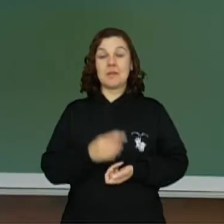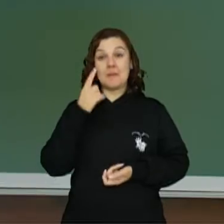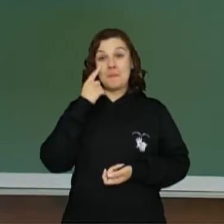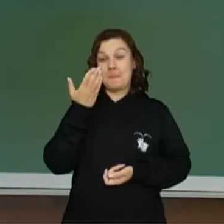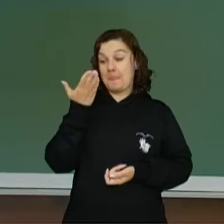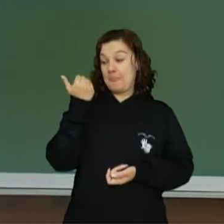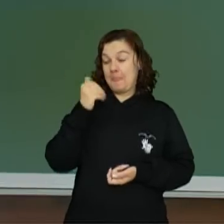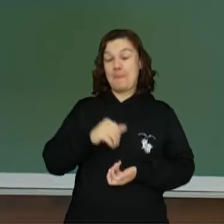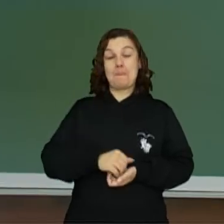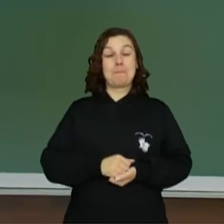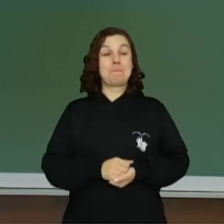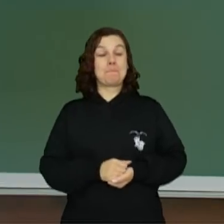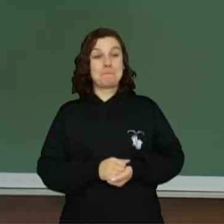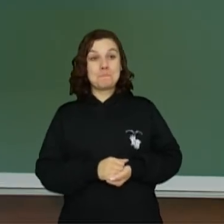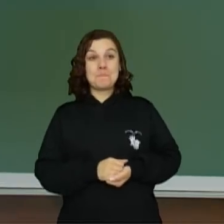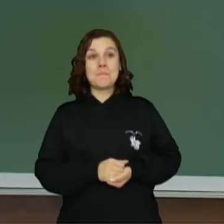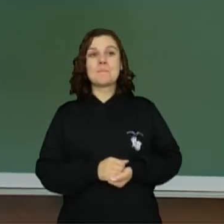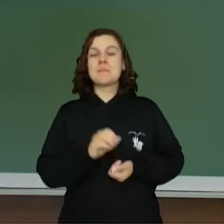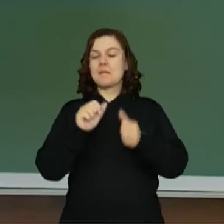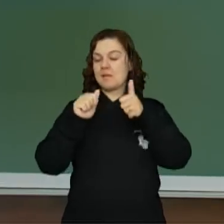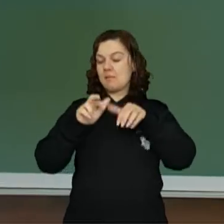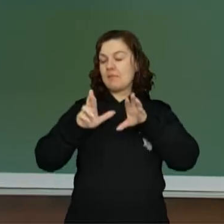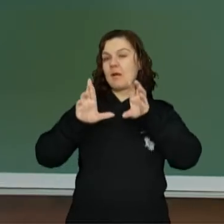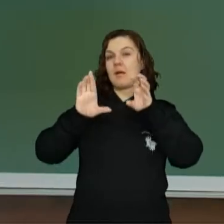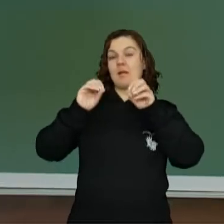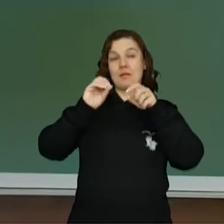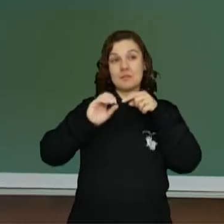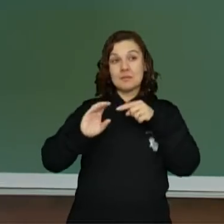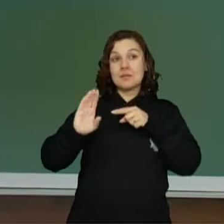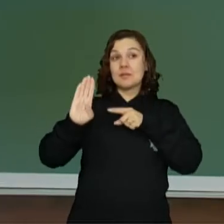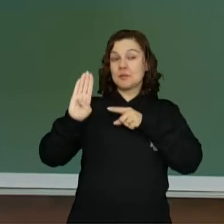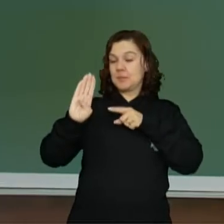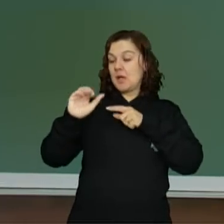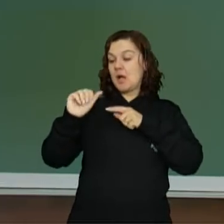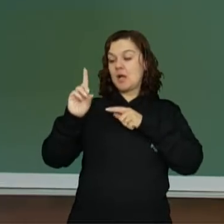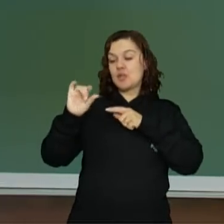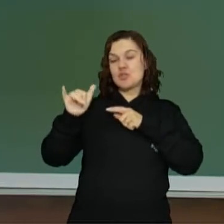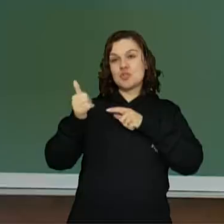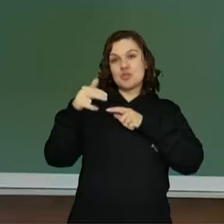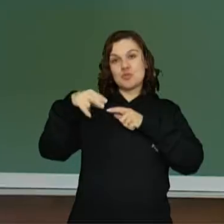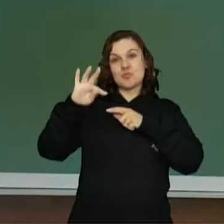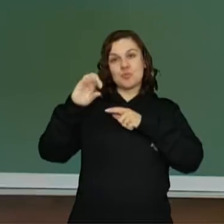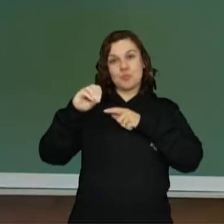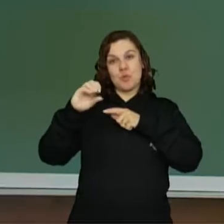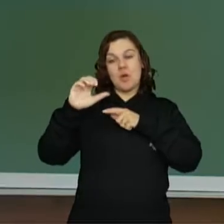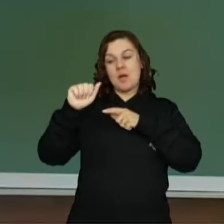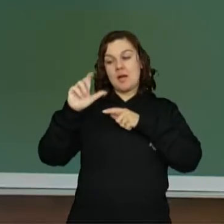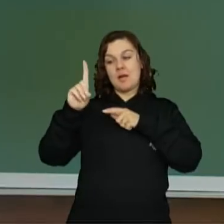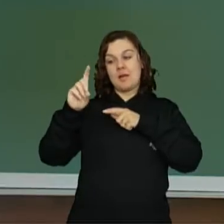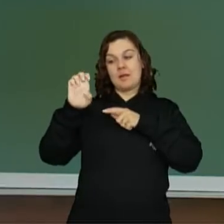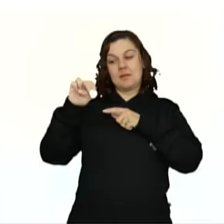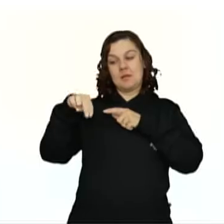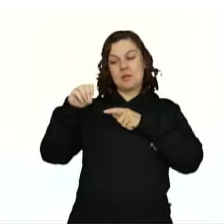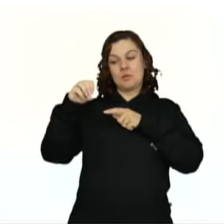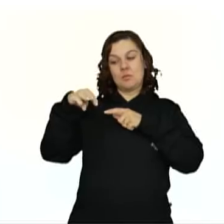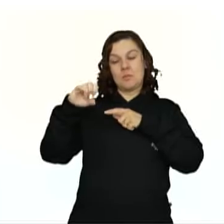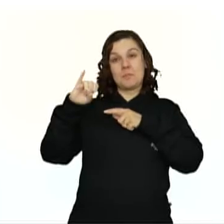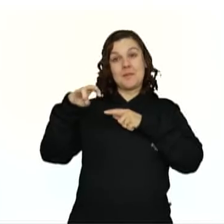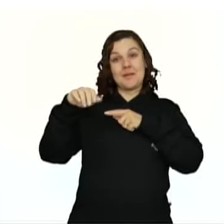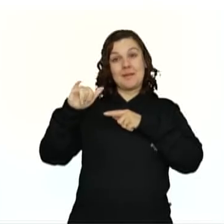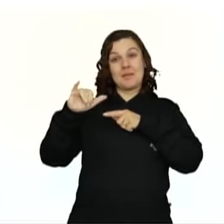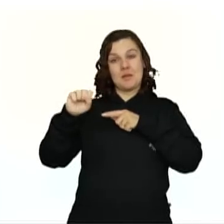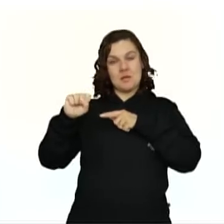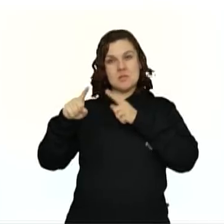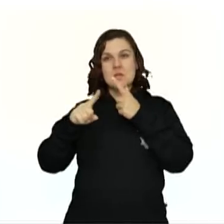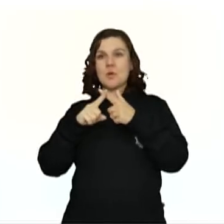Vamos lá. É claro, a letra B, adjuntos adnominais. Os adjuntos, só